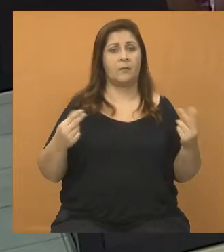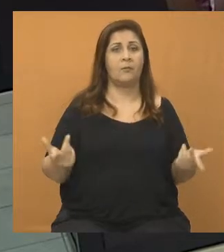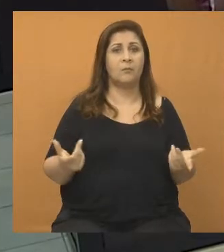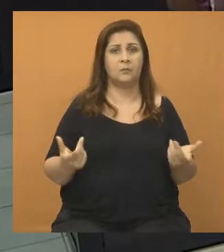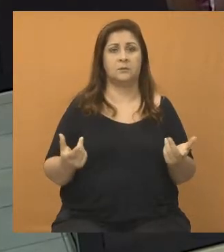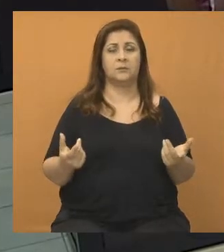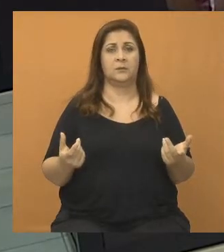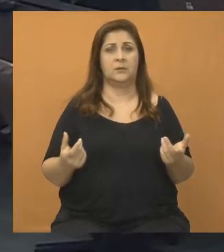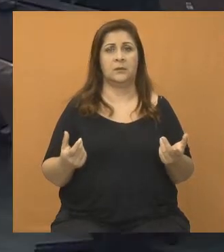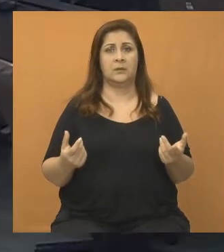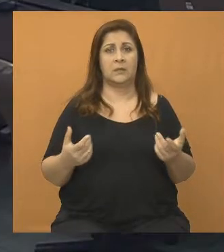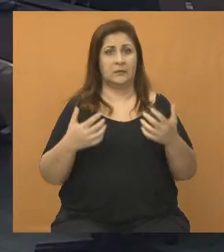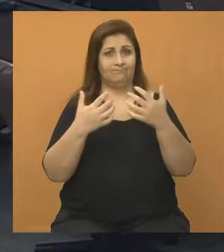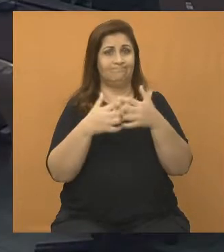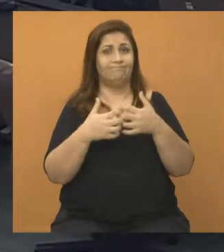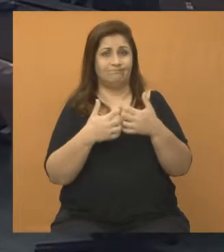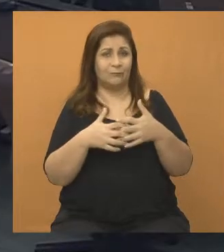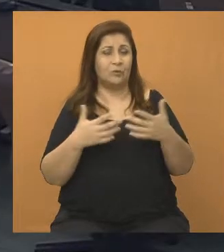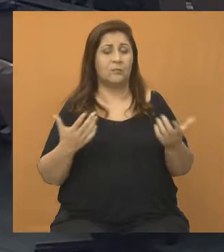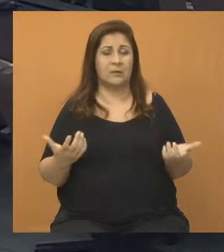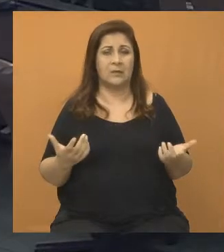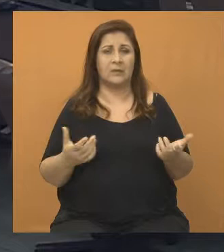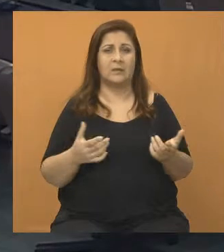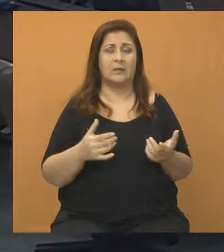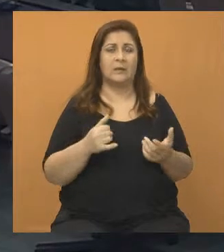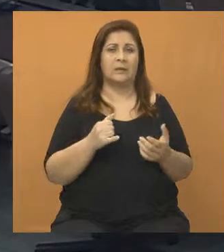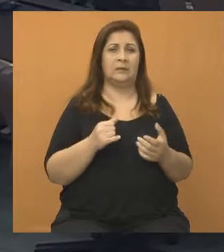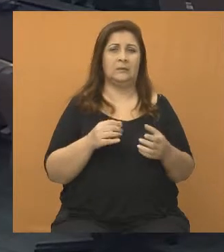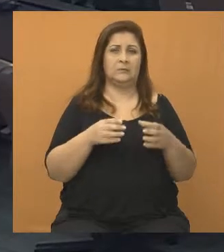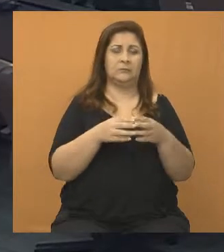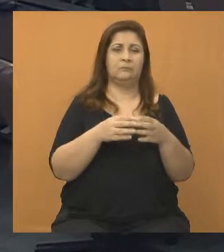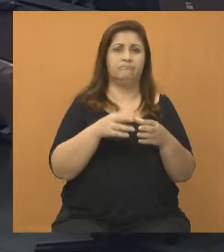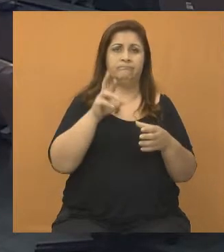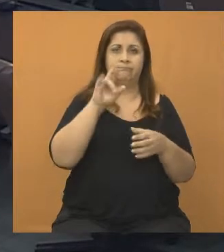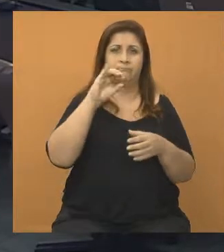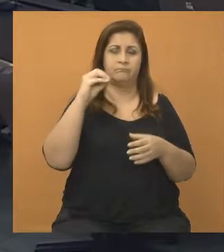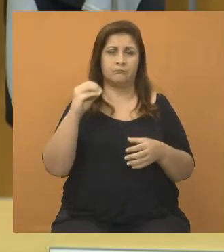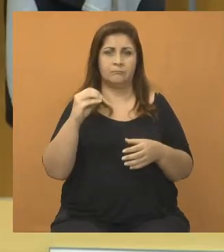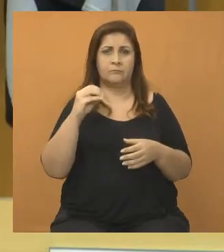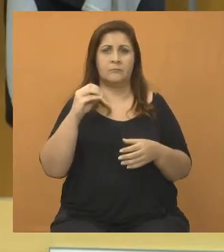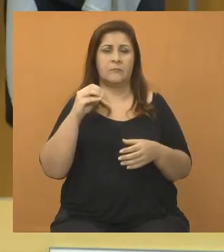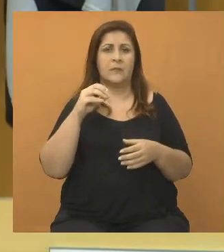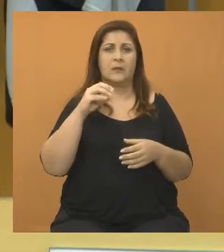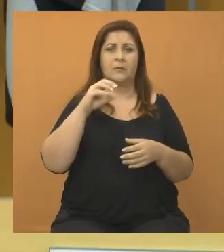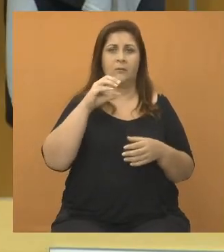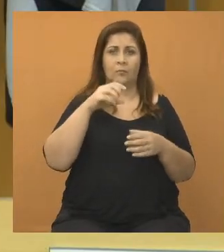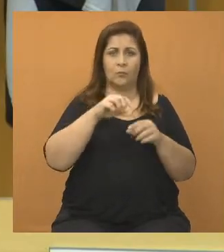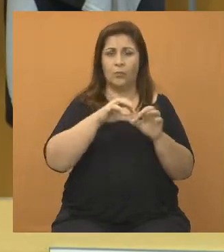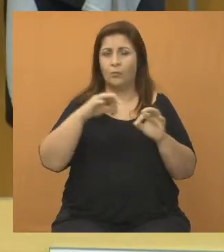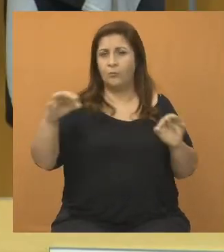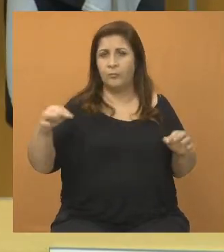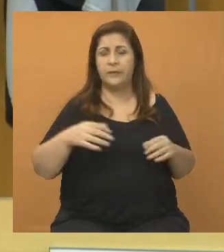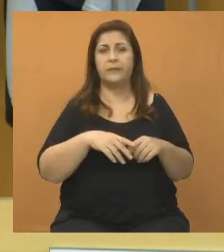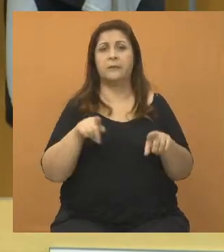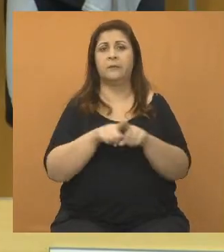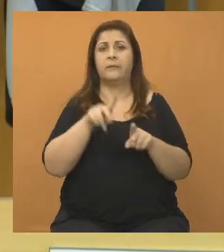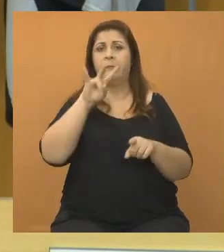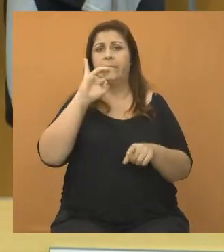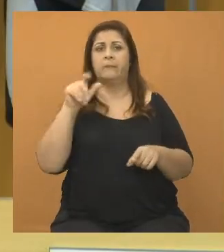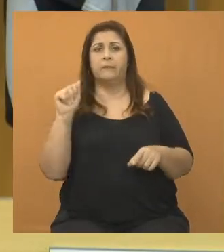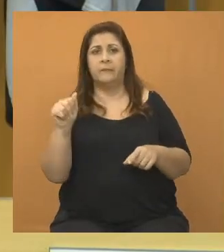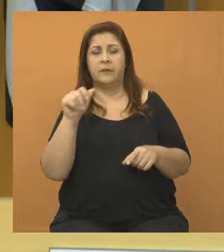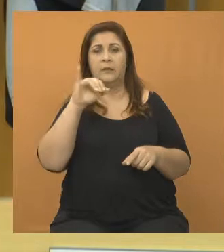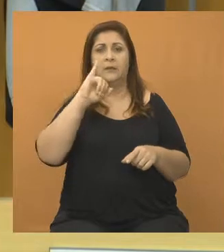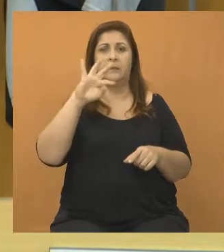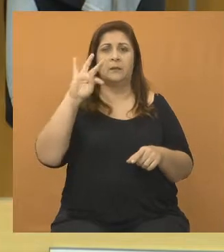mais complexo, como Rio Comprido, como o Vila Ita, que dependem de obras, não